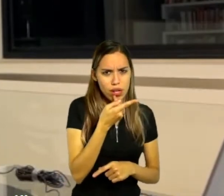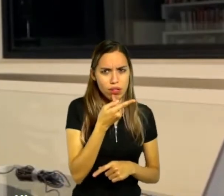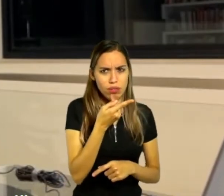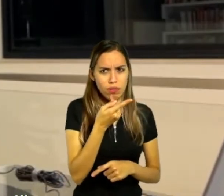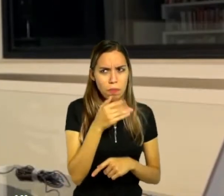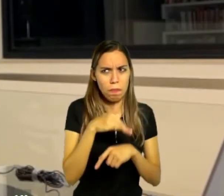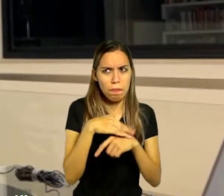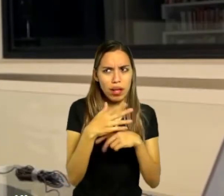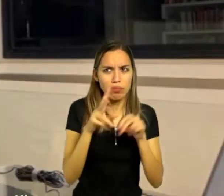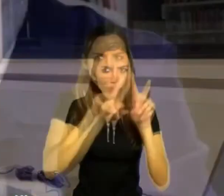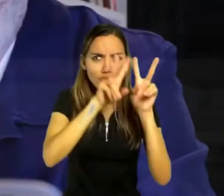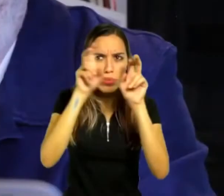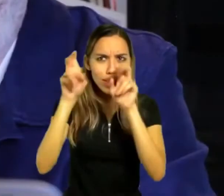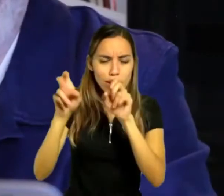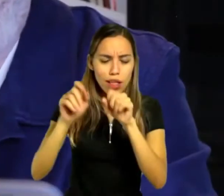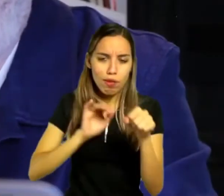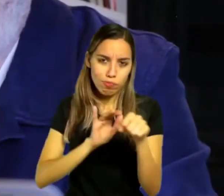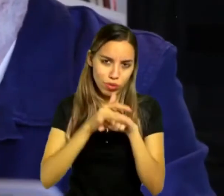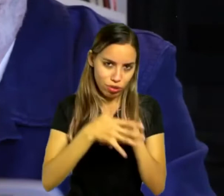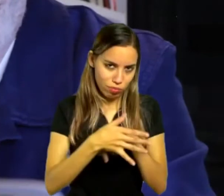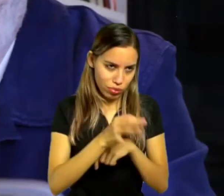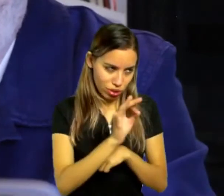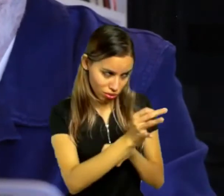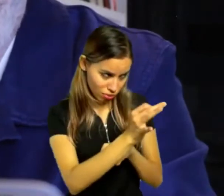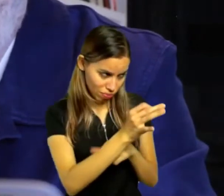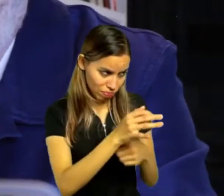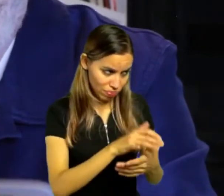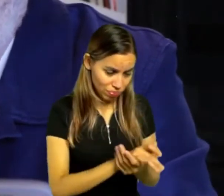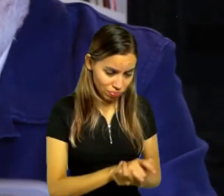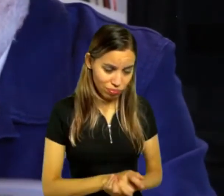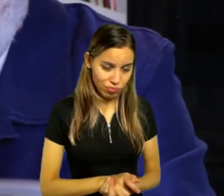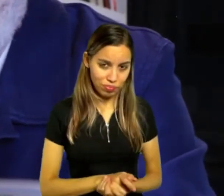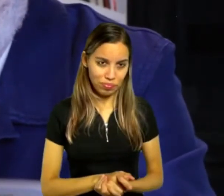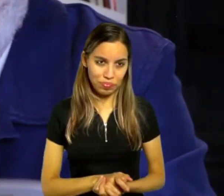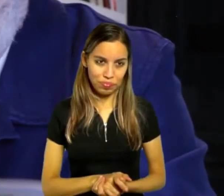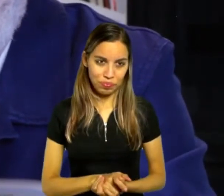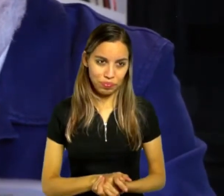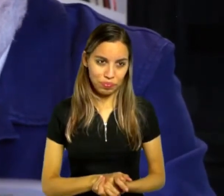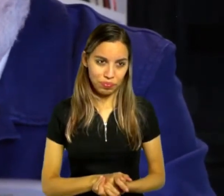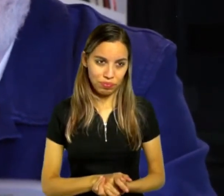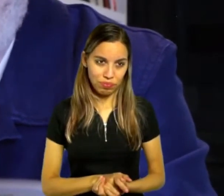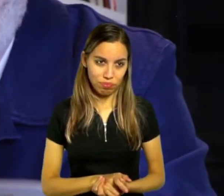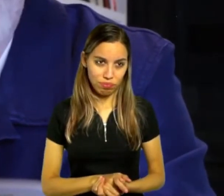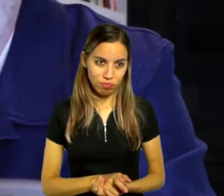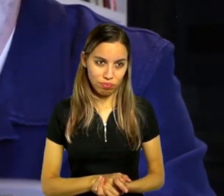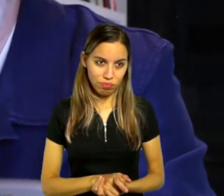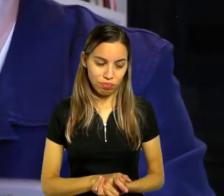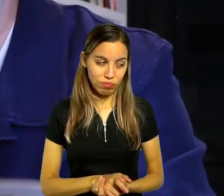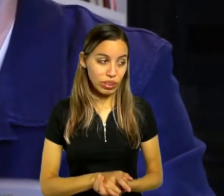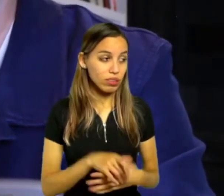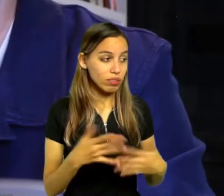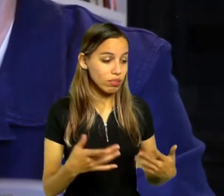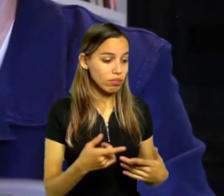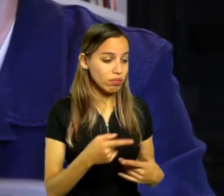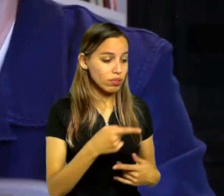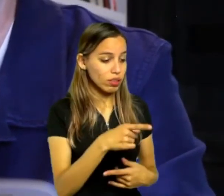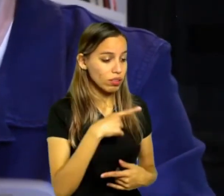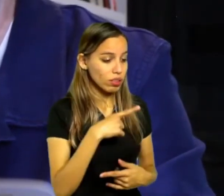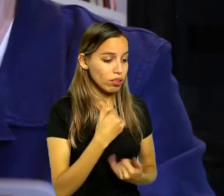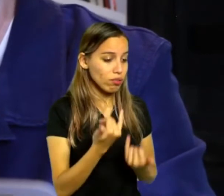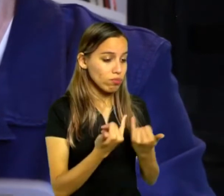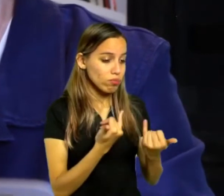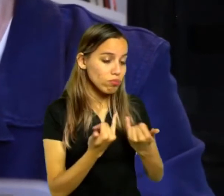sobre a pandemia, né, Drauzio? O que mais você falou, né? Eu Pois acho assim, é, o que você teria a dizer agora, assim, nesse